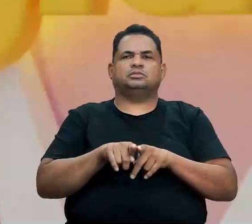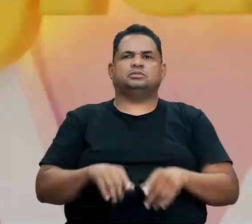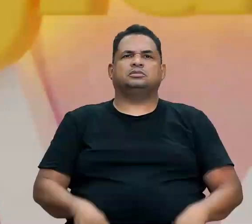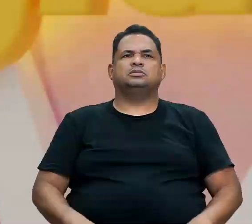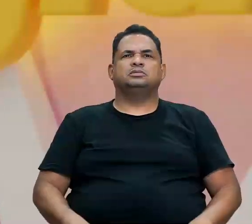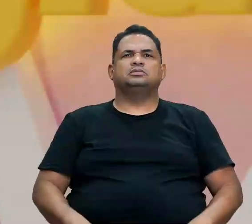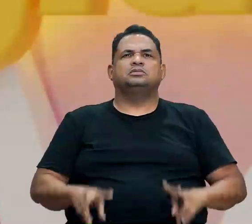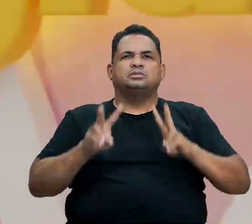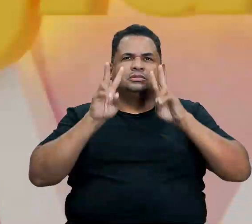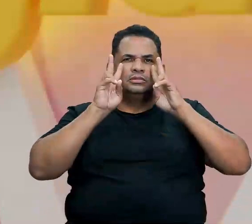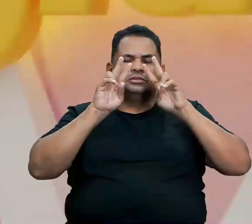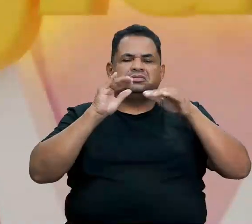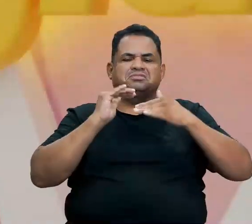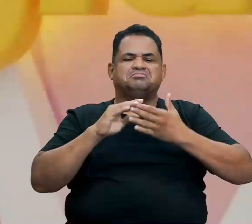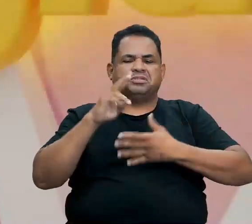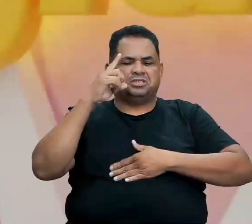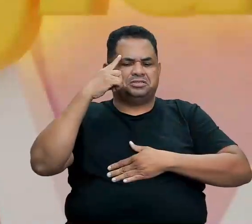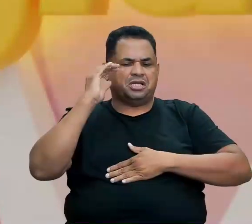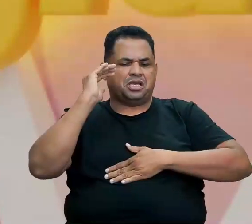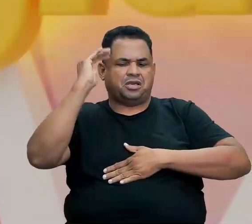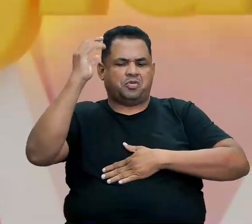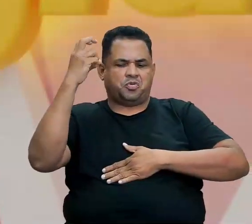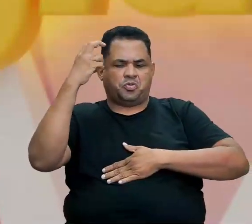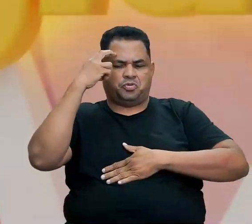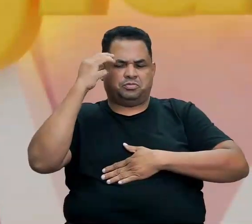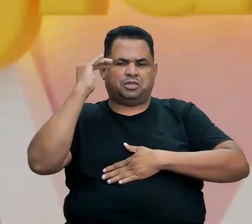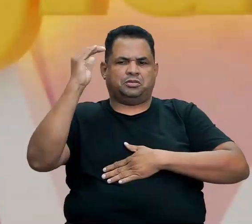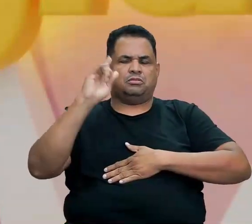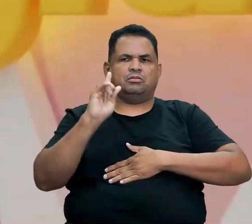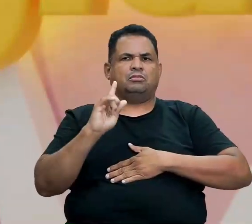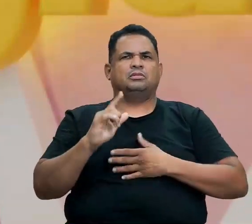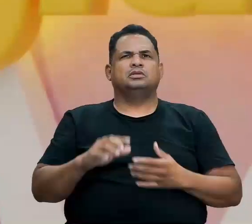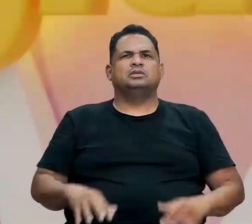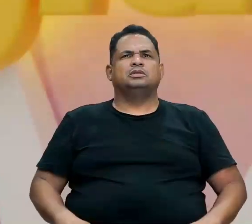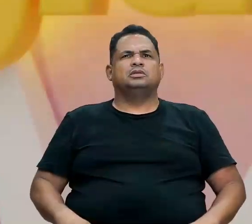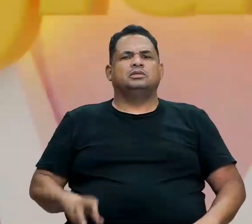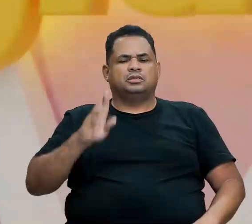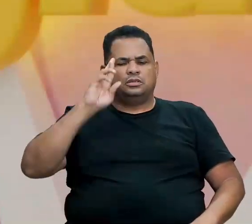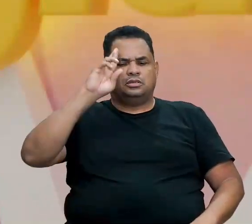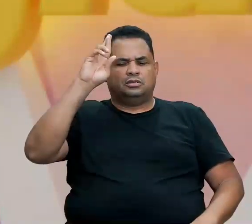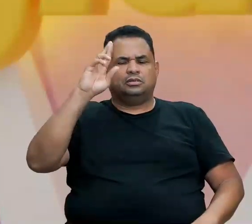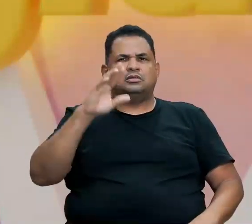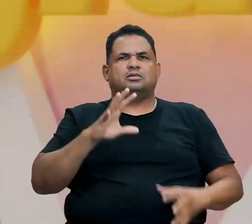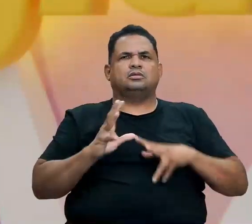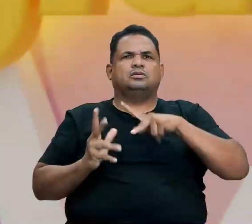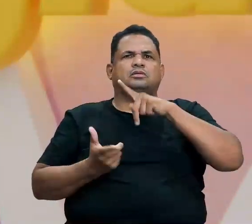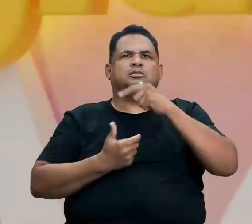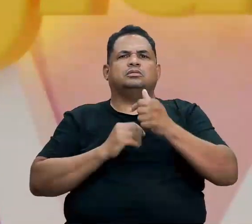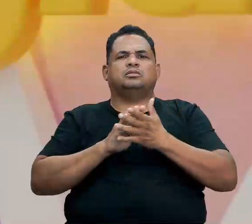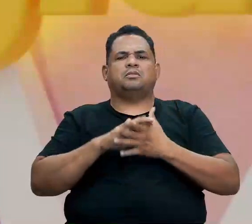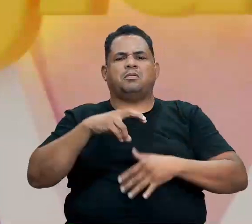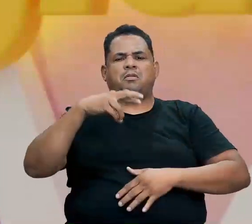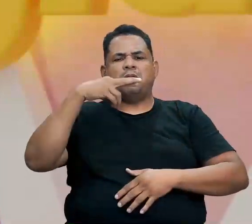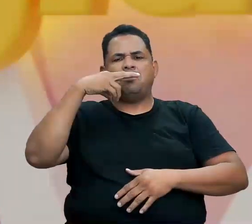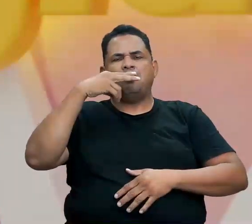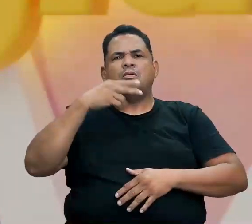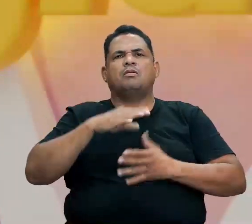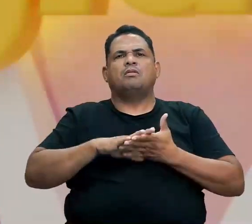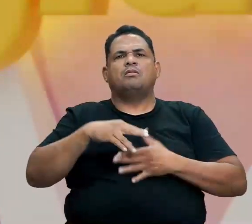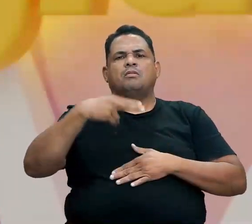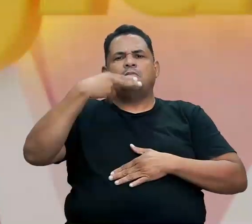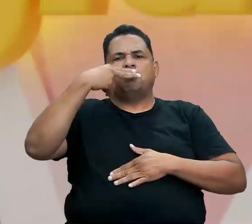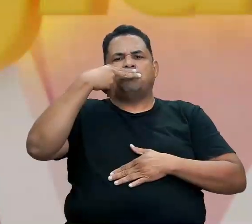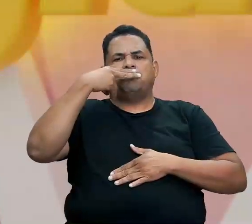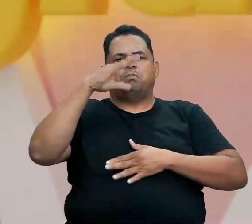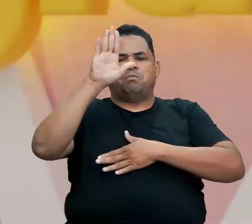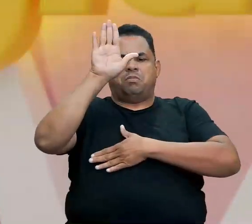visão de superioridade. A gente tem um líder mundial que foi o Hitler, foi um exemplo de